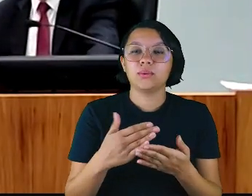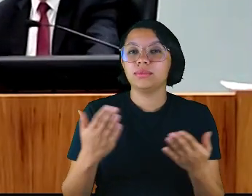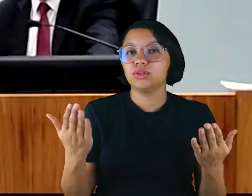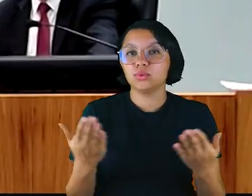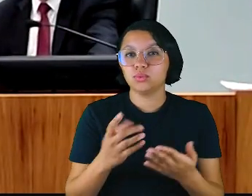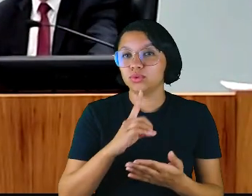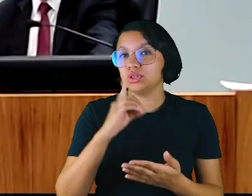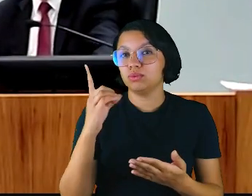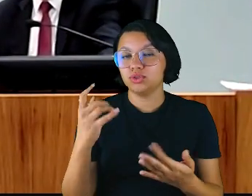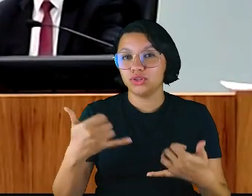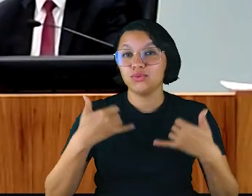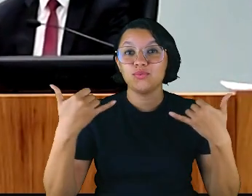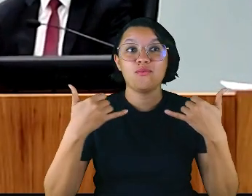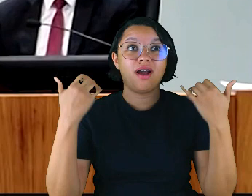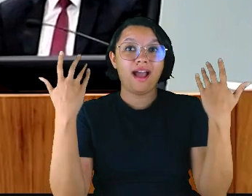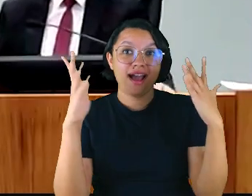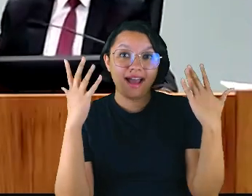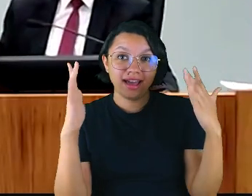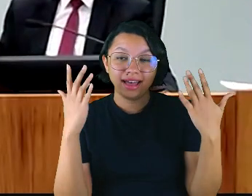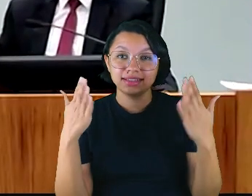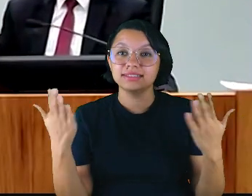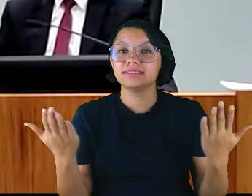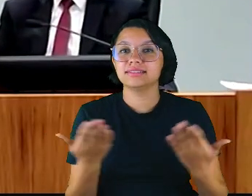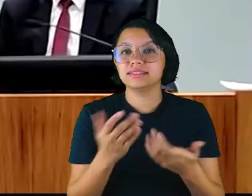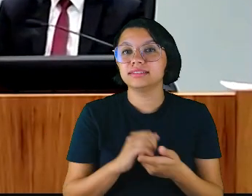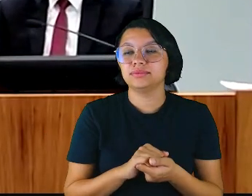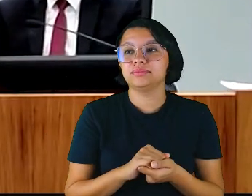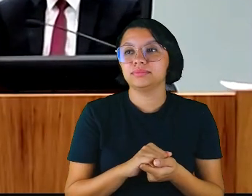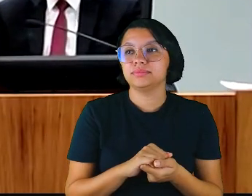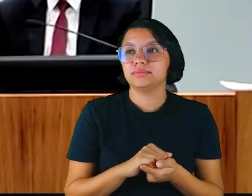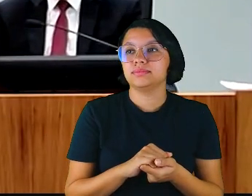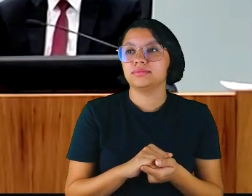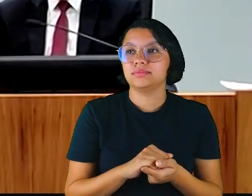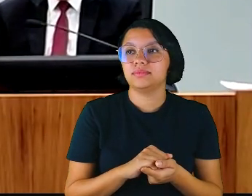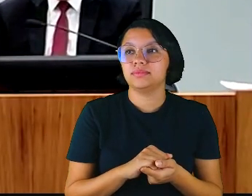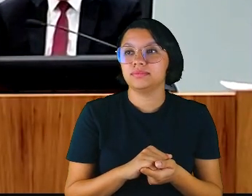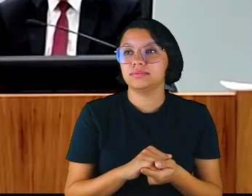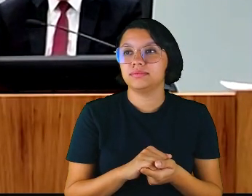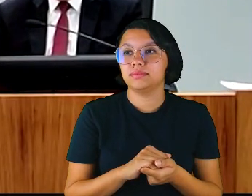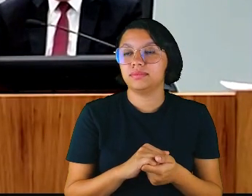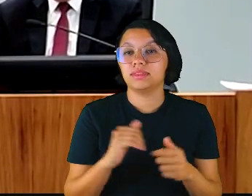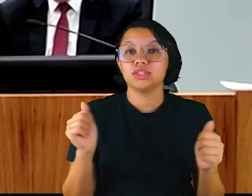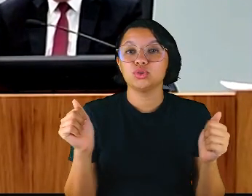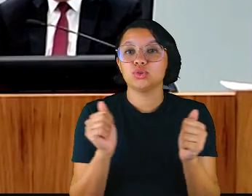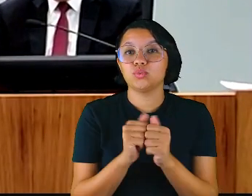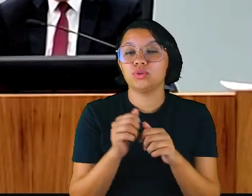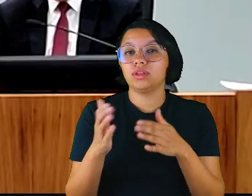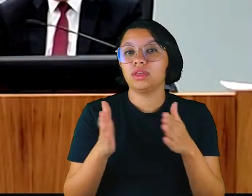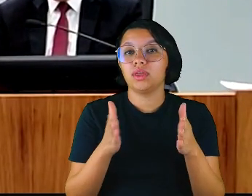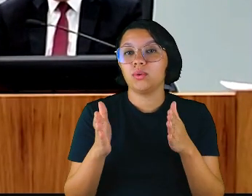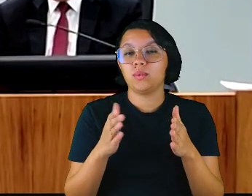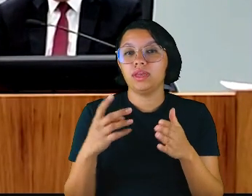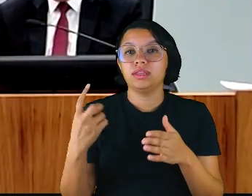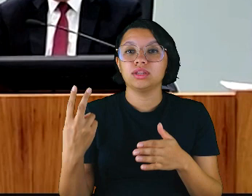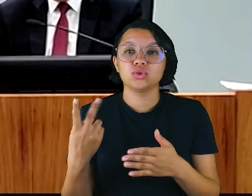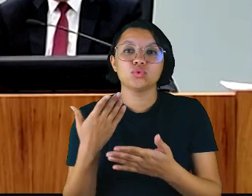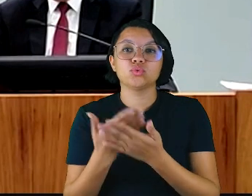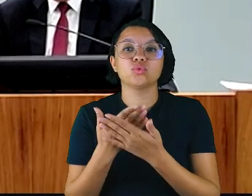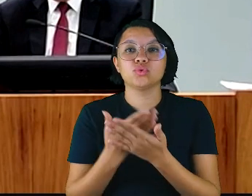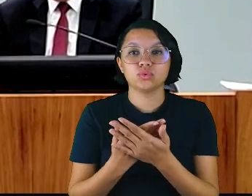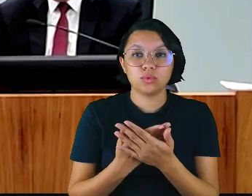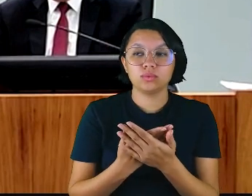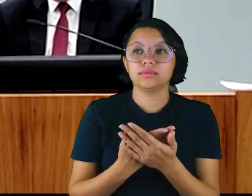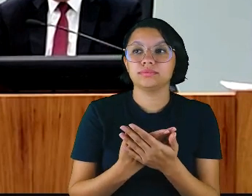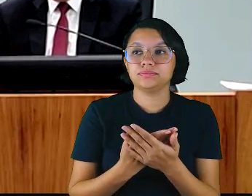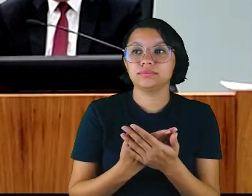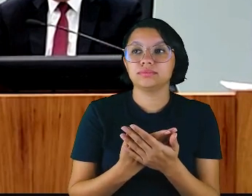hoje é um dia de comemoração desse essa união entre as duas